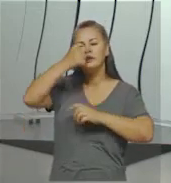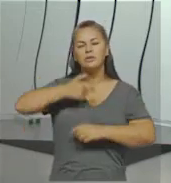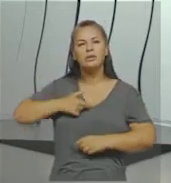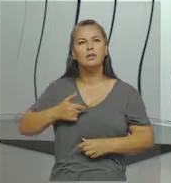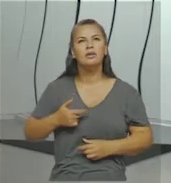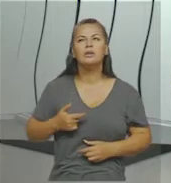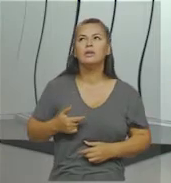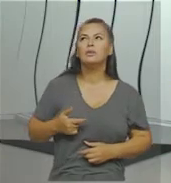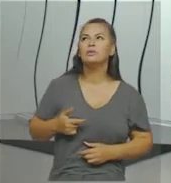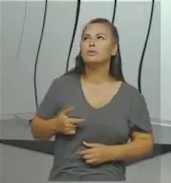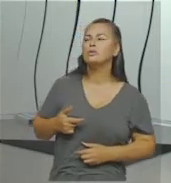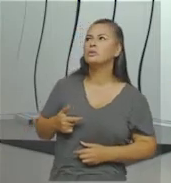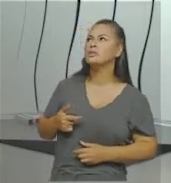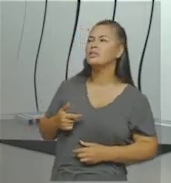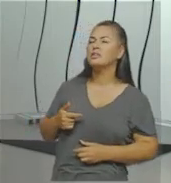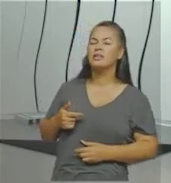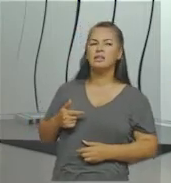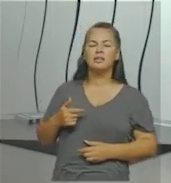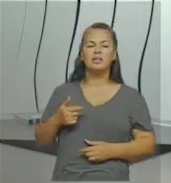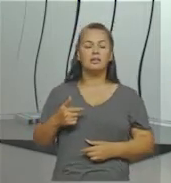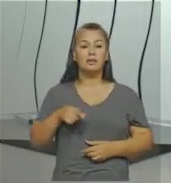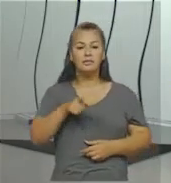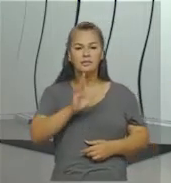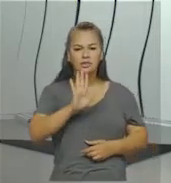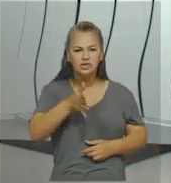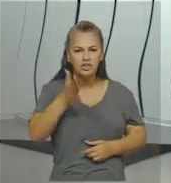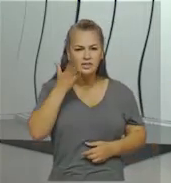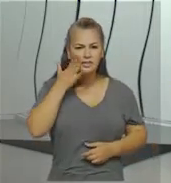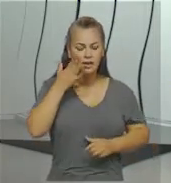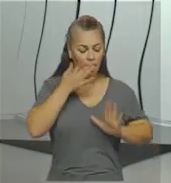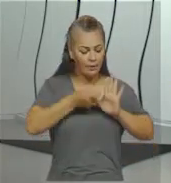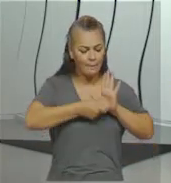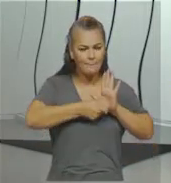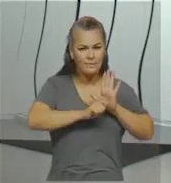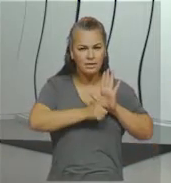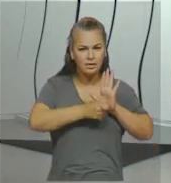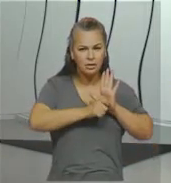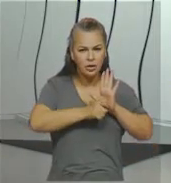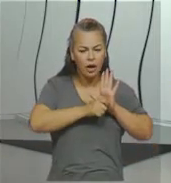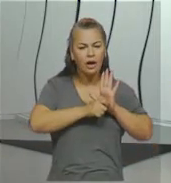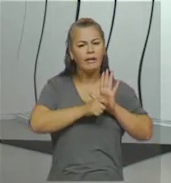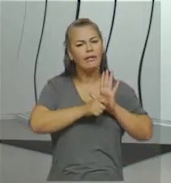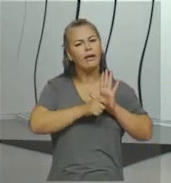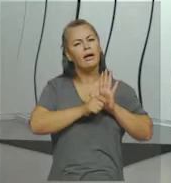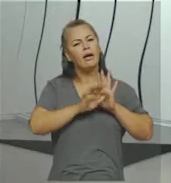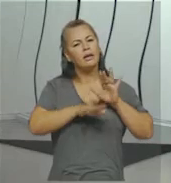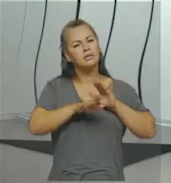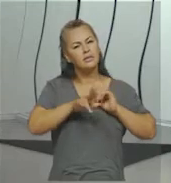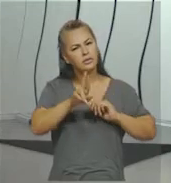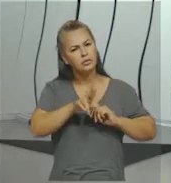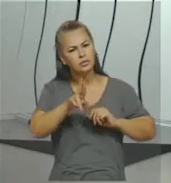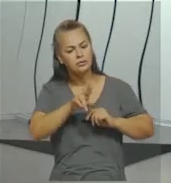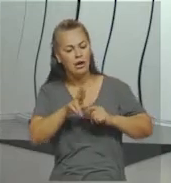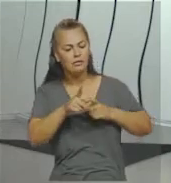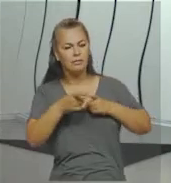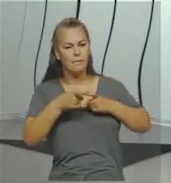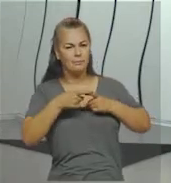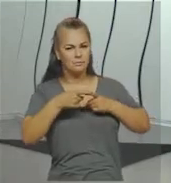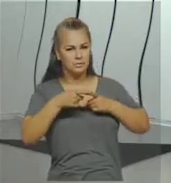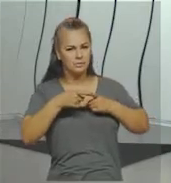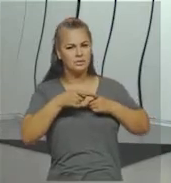modificações. Vocês devem ter ouvido falar que a maconha também é utilizada para fins médicos, doença de Alzheimer, de